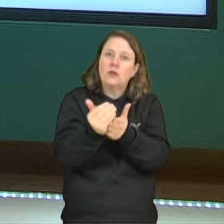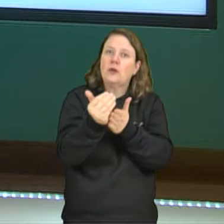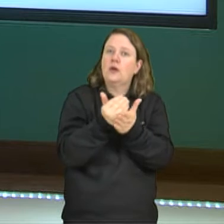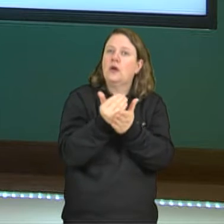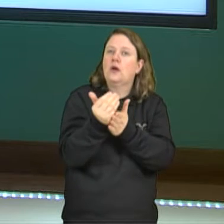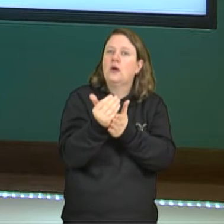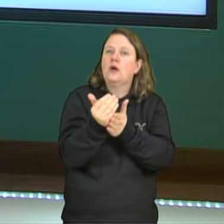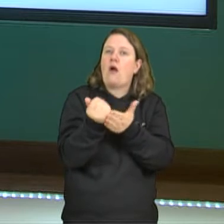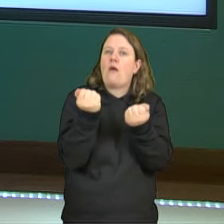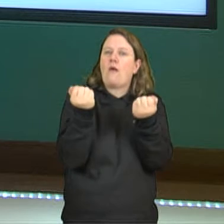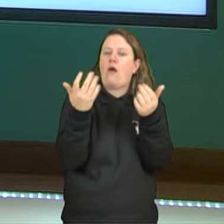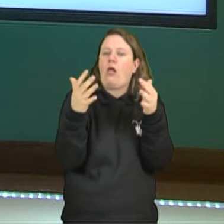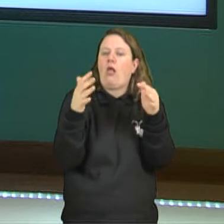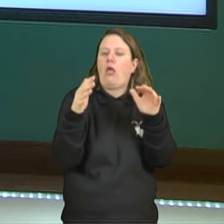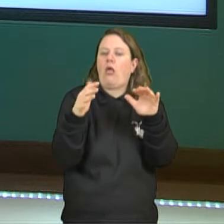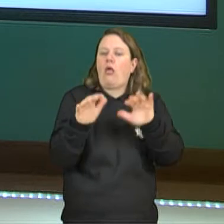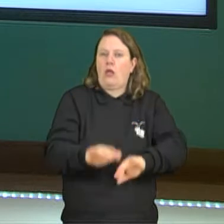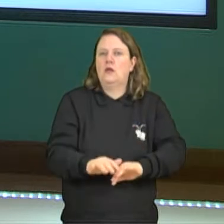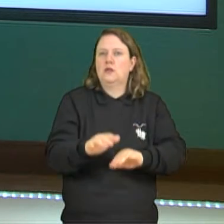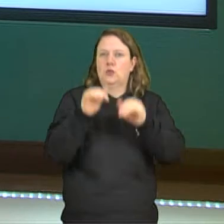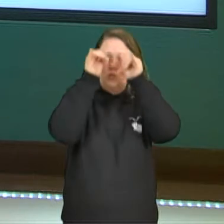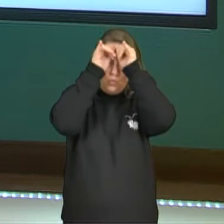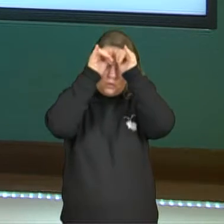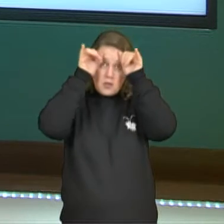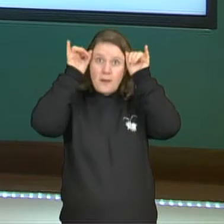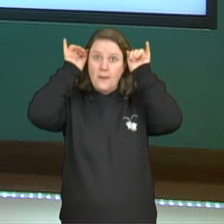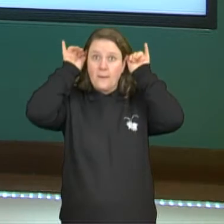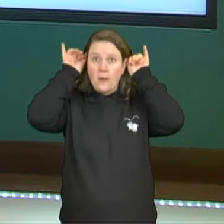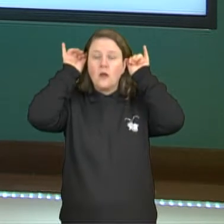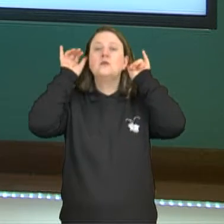com a queda do Império Romano no ano de